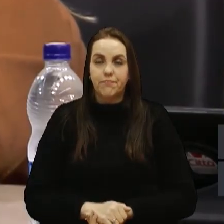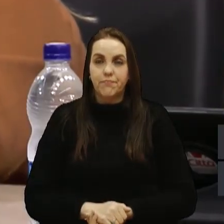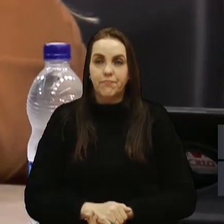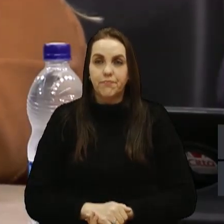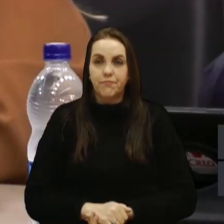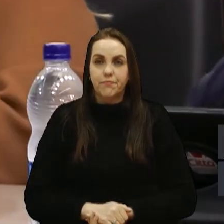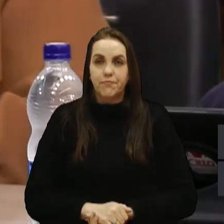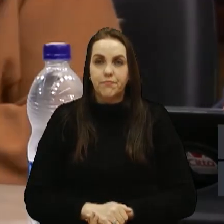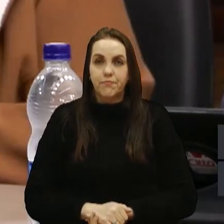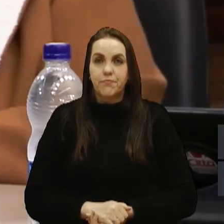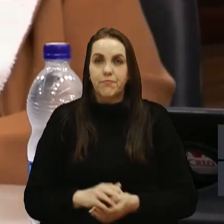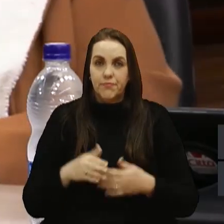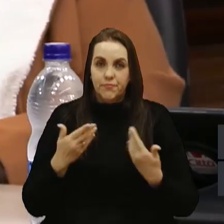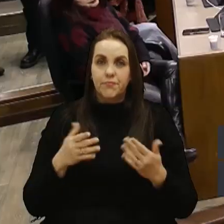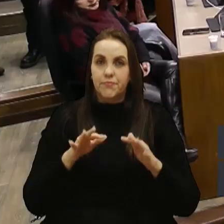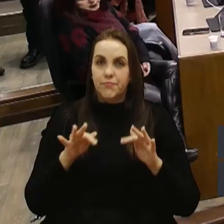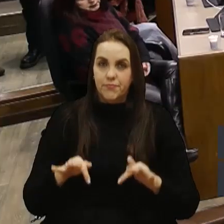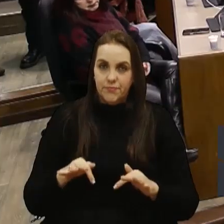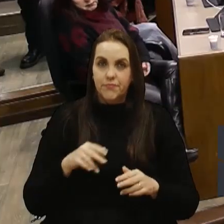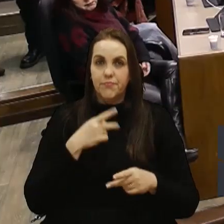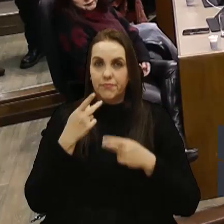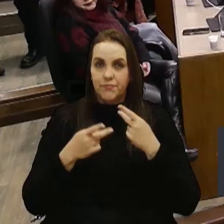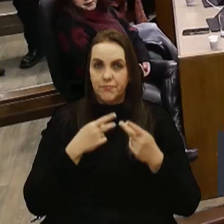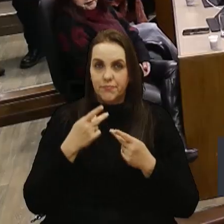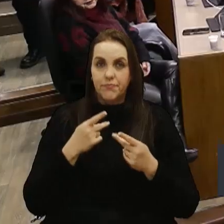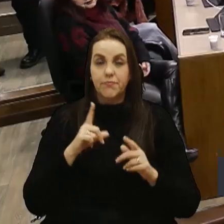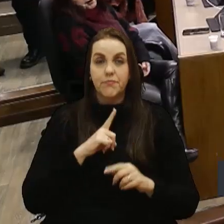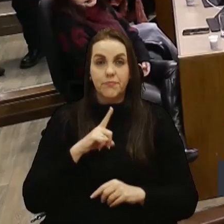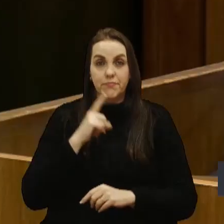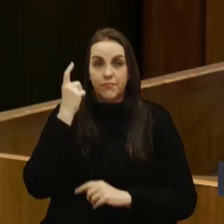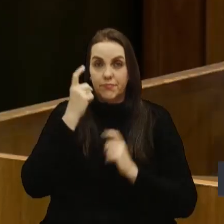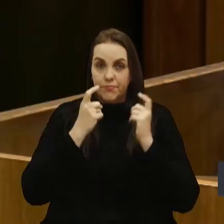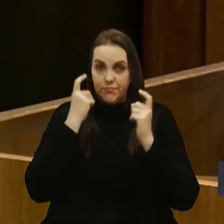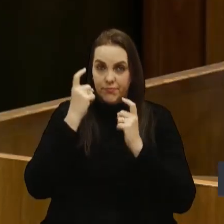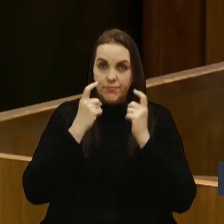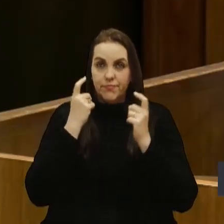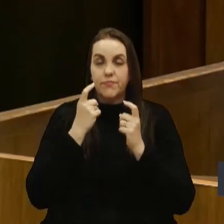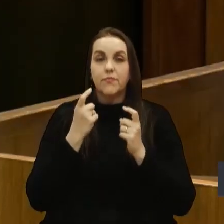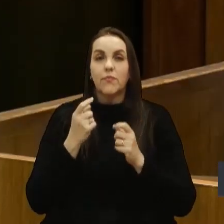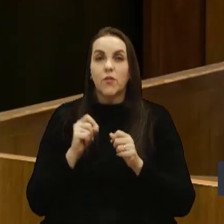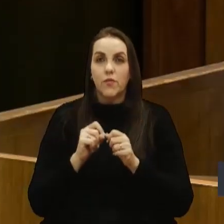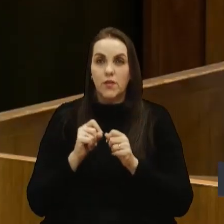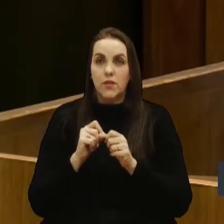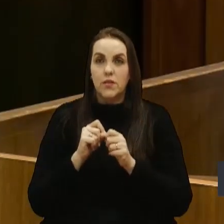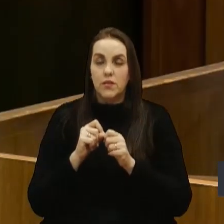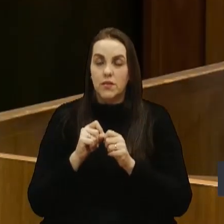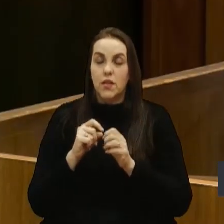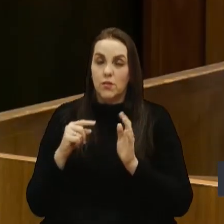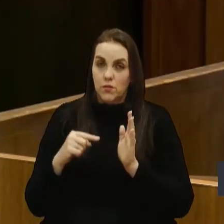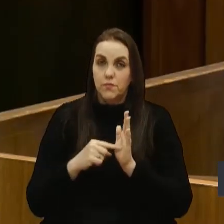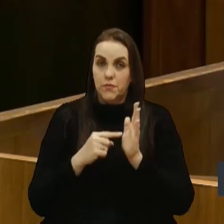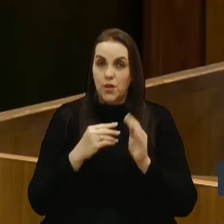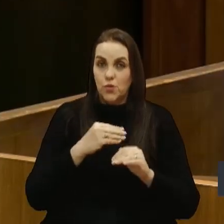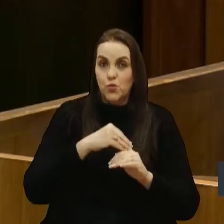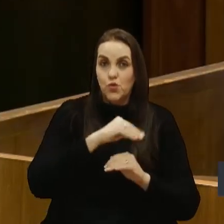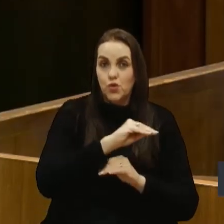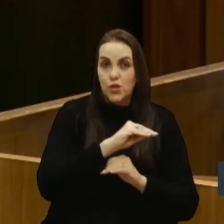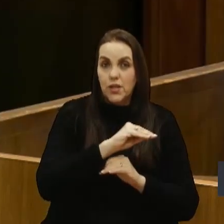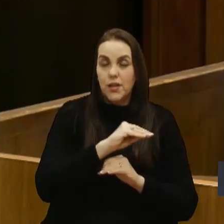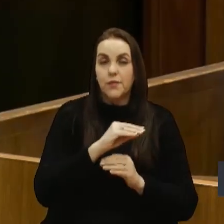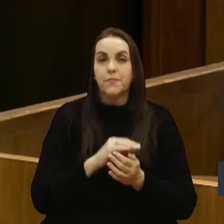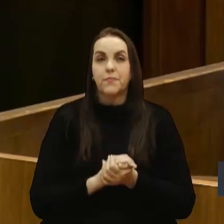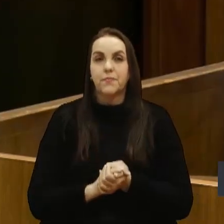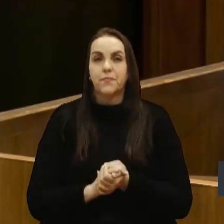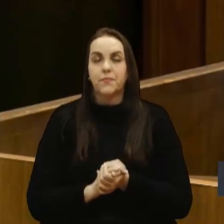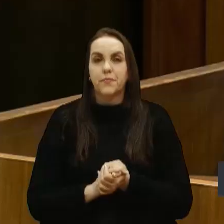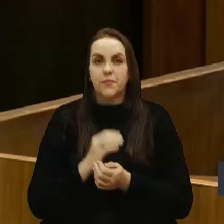Então, para encerrar minha fala, quero dizer o seguinte: eu tenho essa preocupação, estou fazendo uma indicação para o Executivo, para que nós